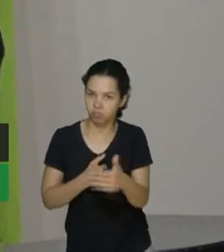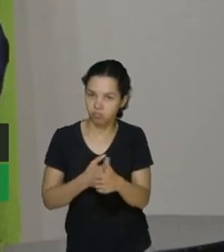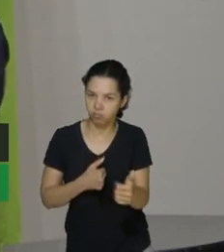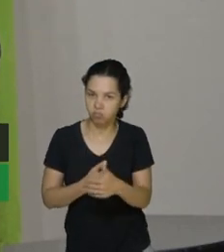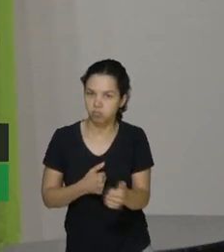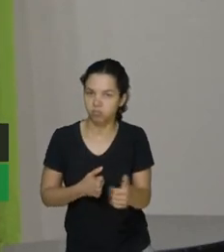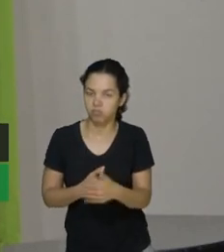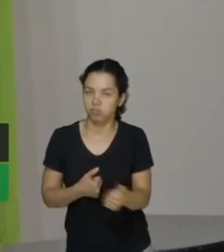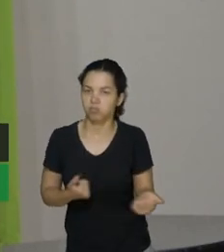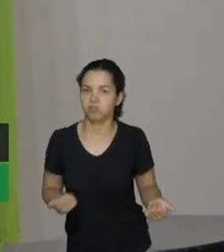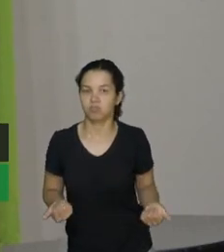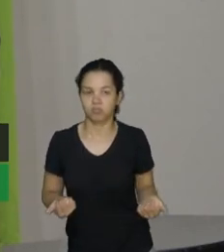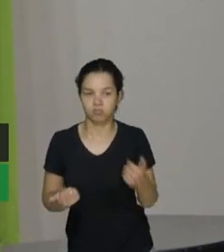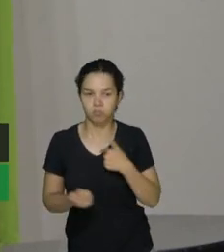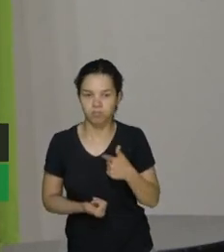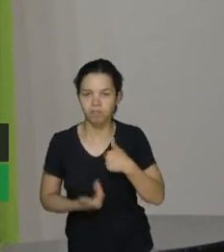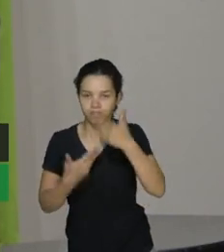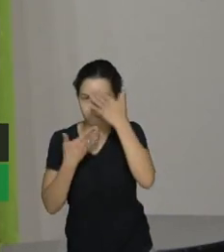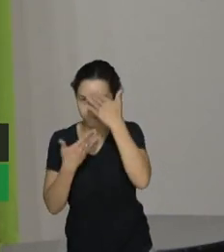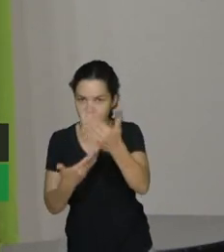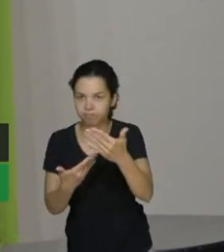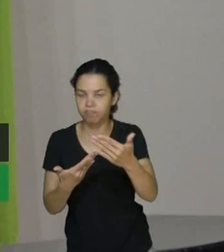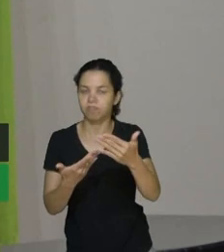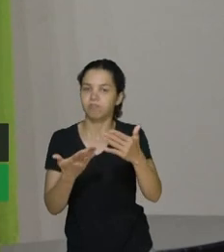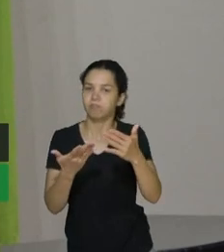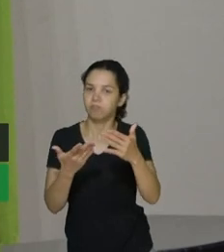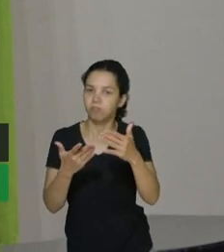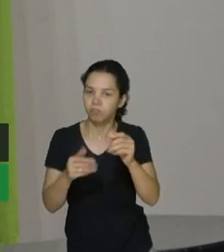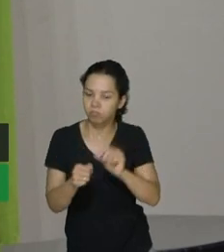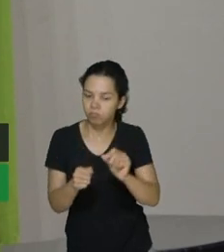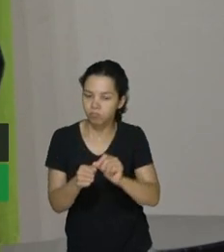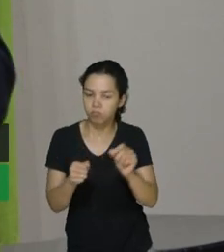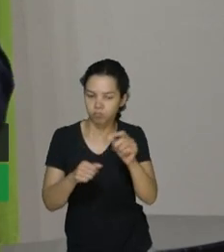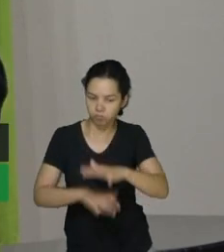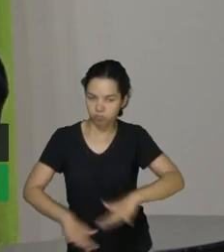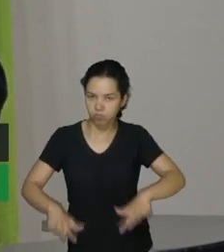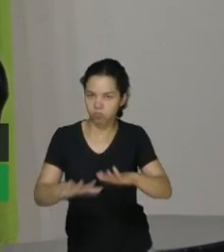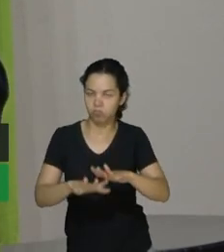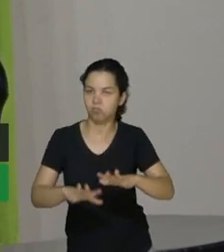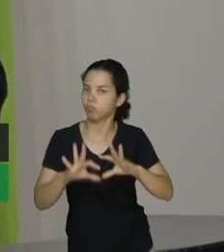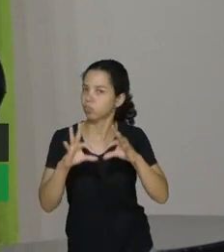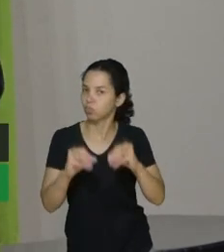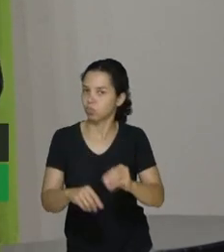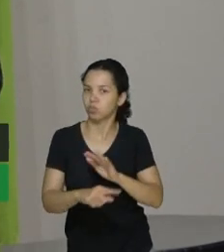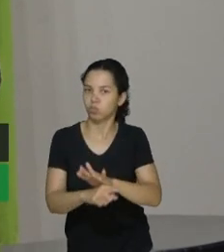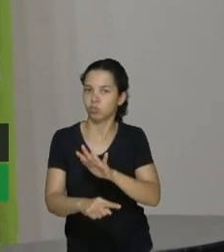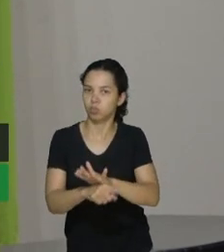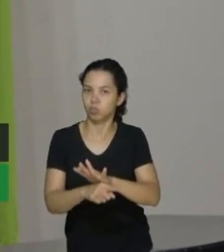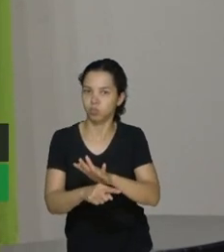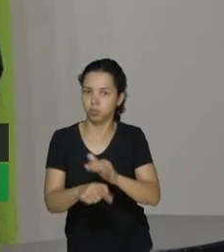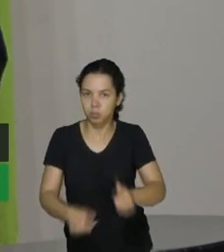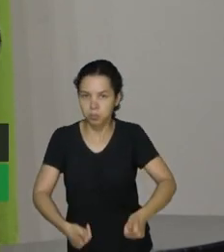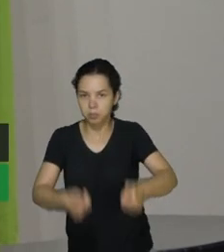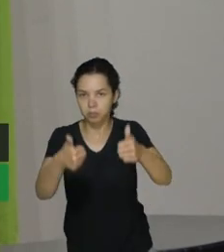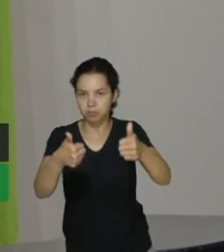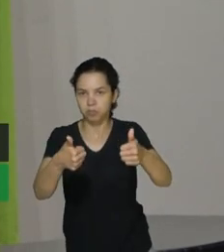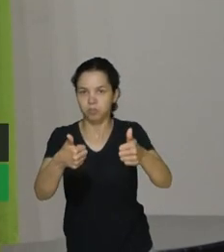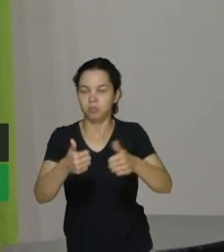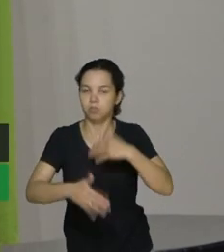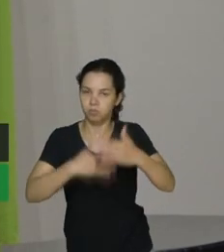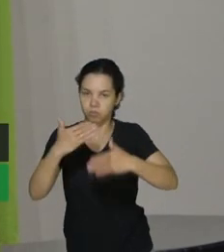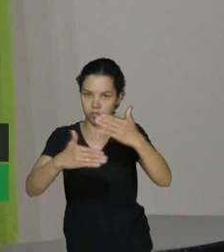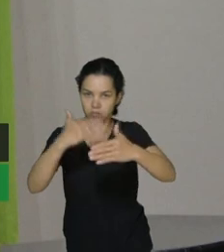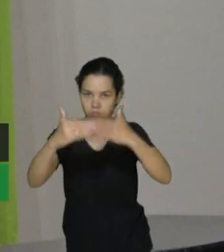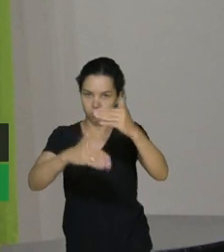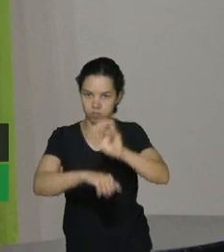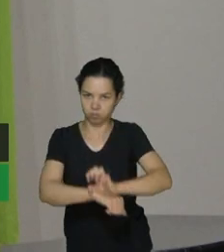de reconhecimento a tudo que nós fizemos para o bem das pessoas e para o bem do desenvolvimento